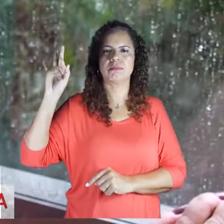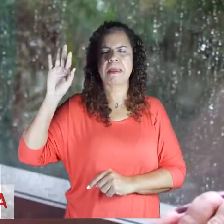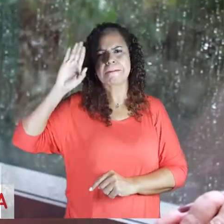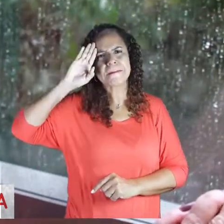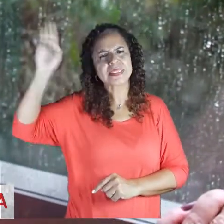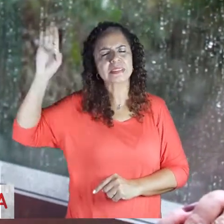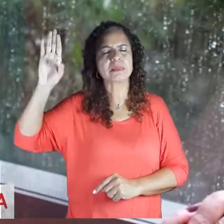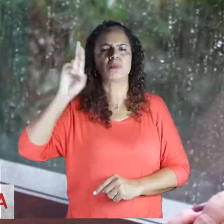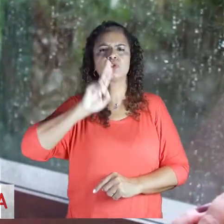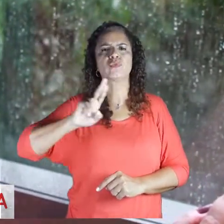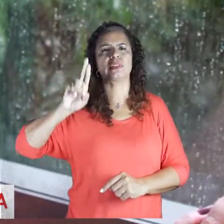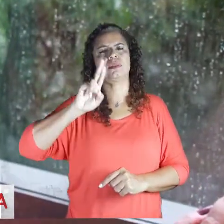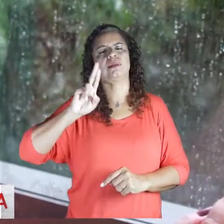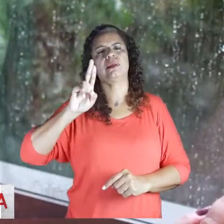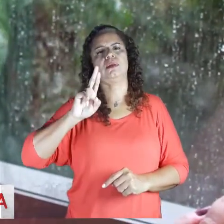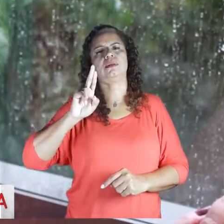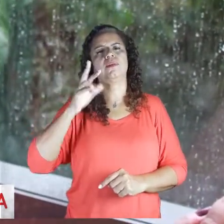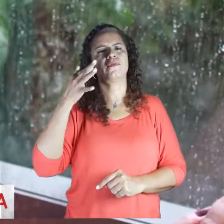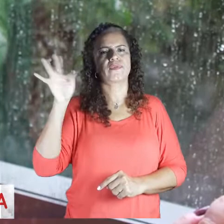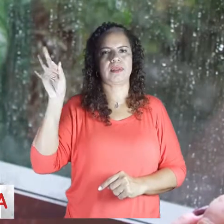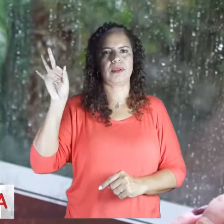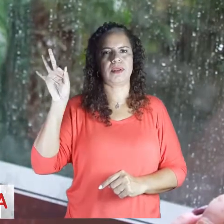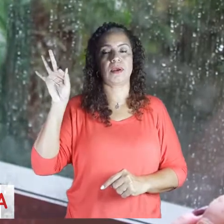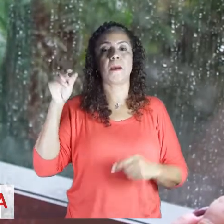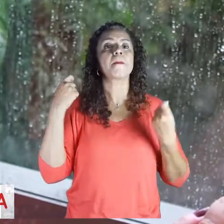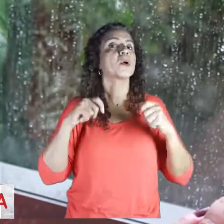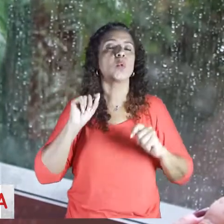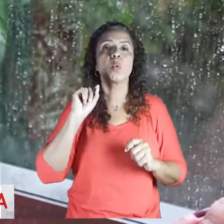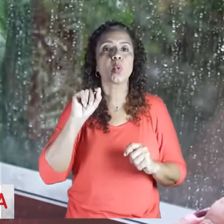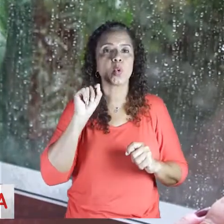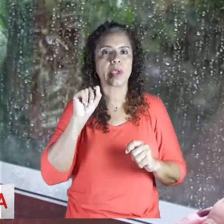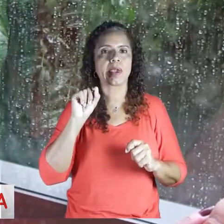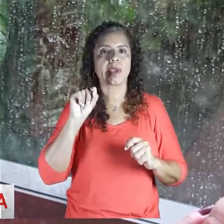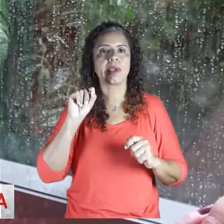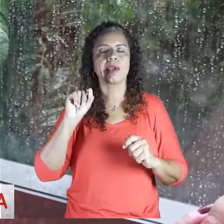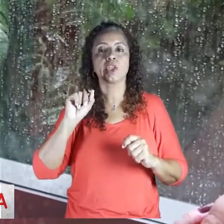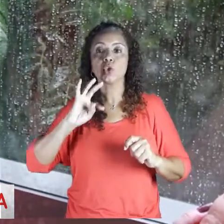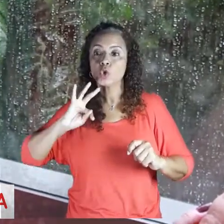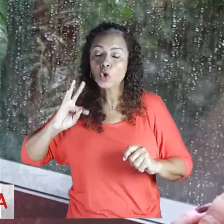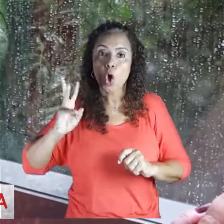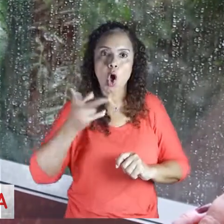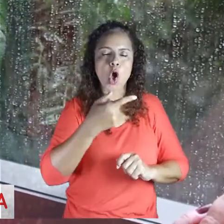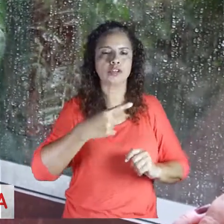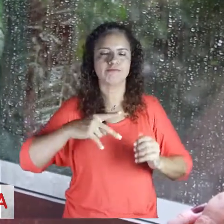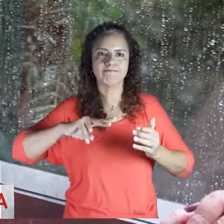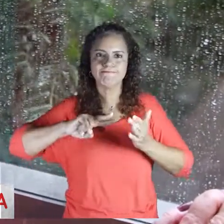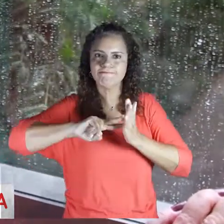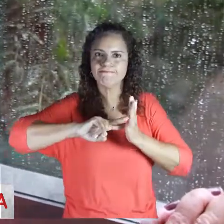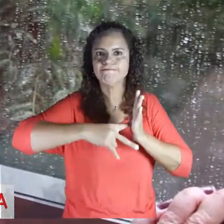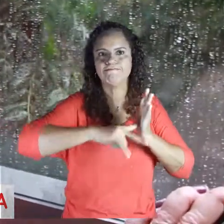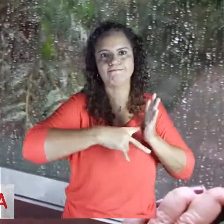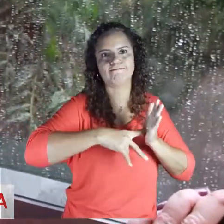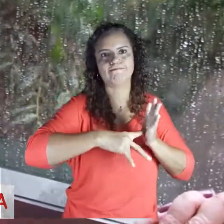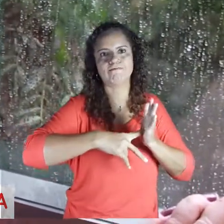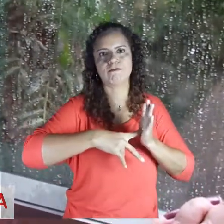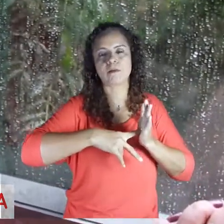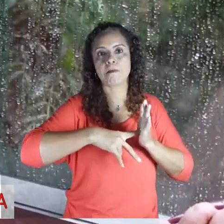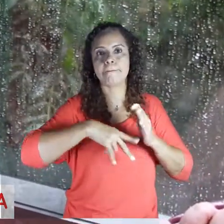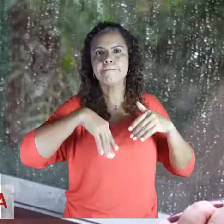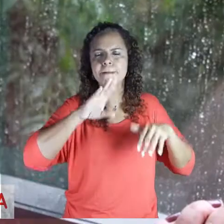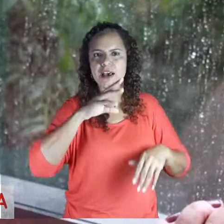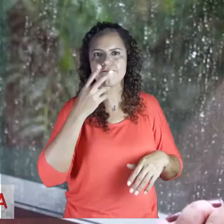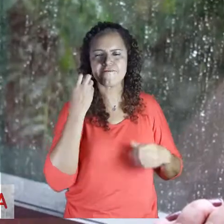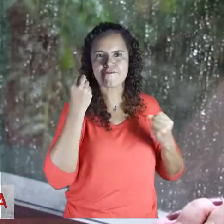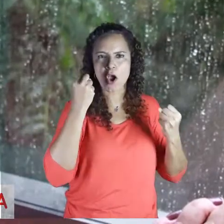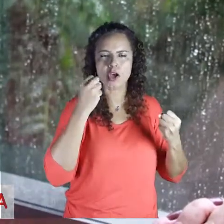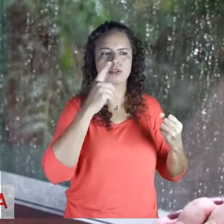especial as universidades federais é você está organizado é da base do sindicato forte no antes de 40